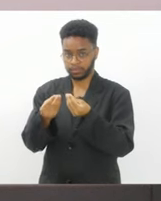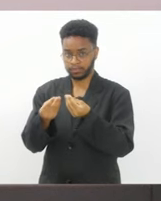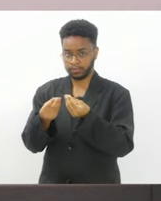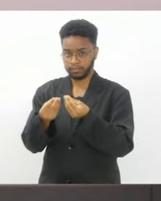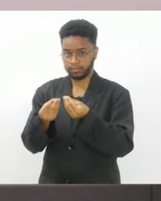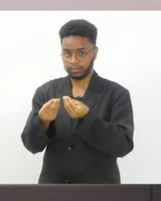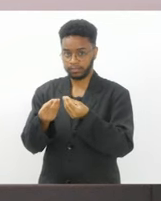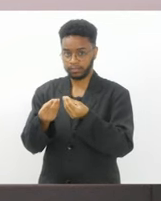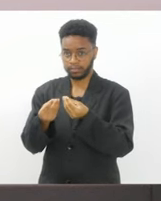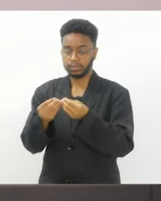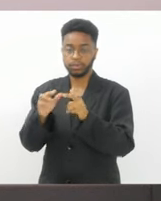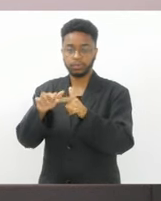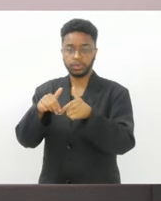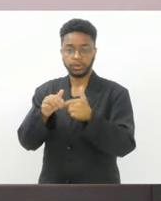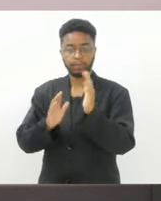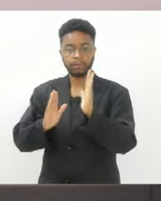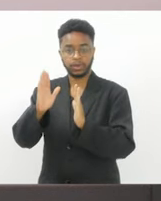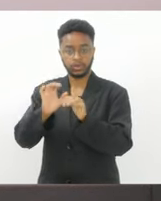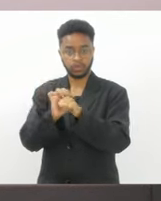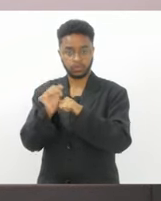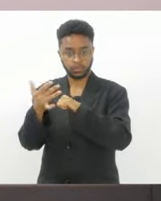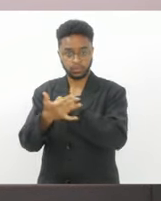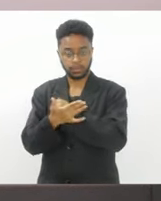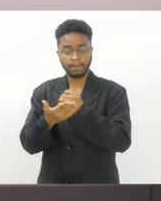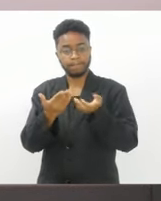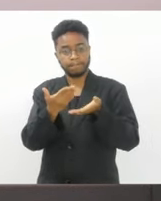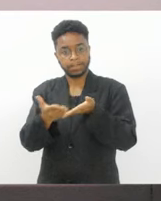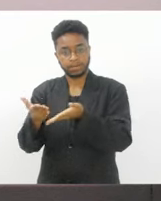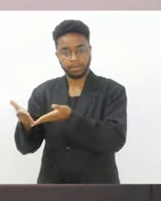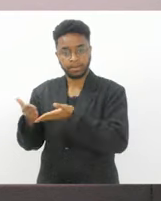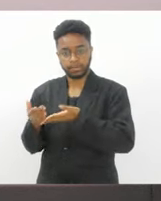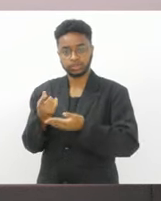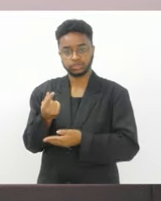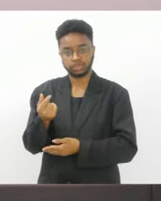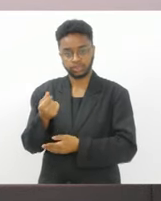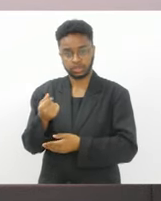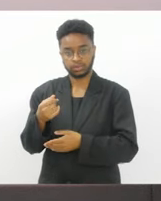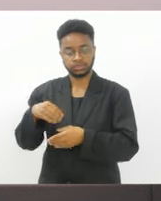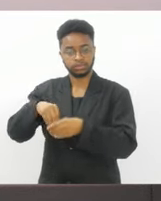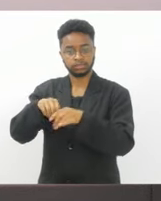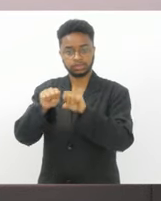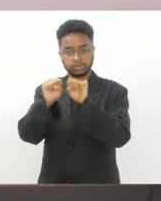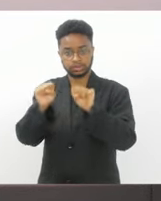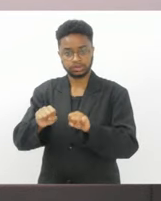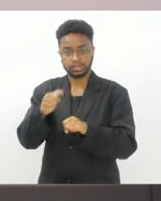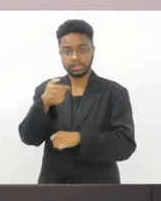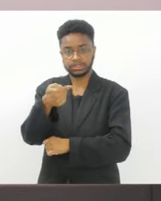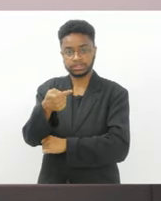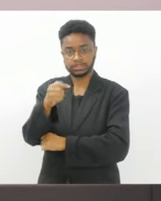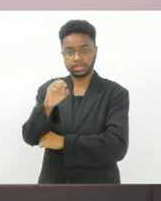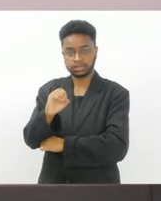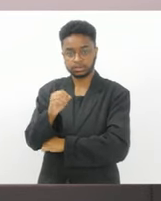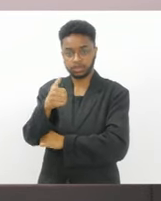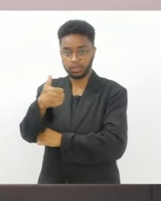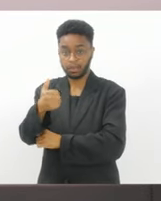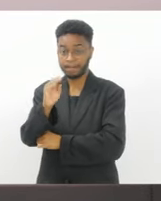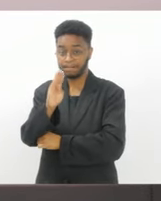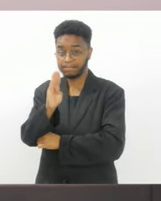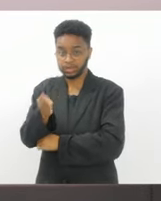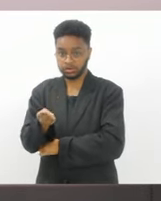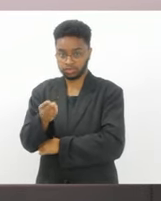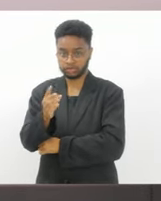Função da Covid, houve perdas financeiras do sistema de 701 milhões de